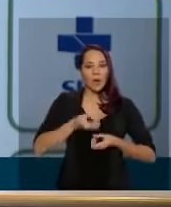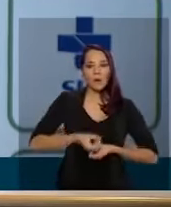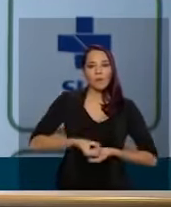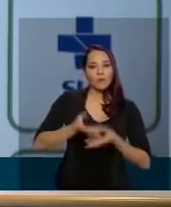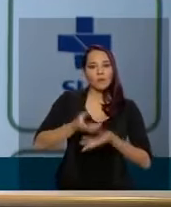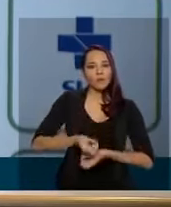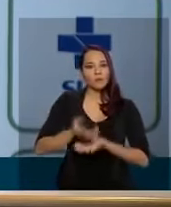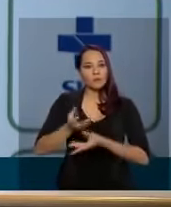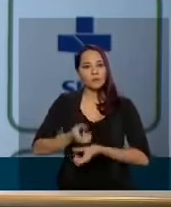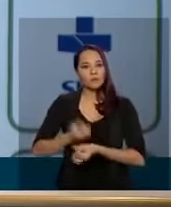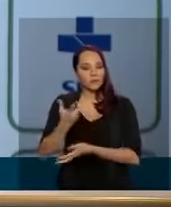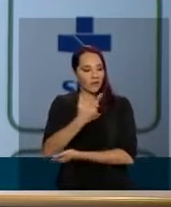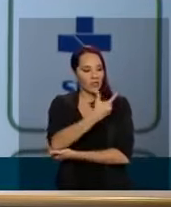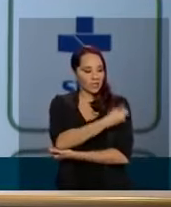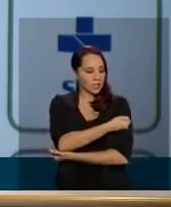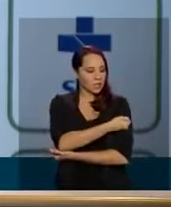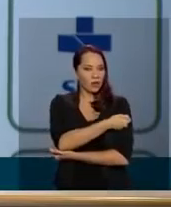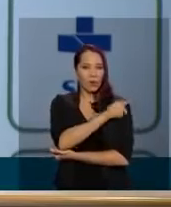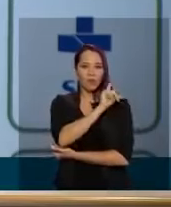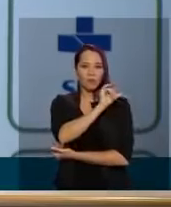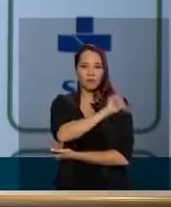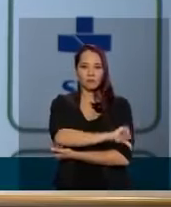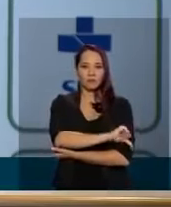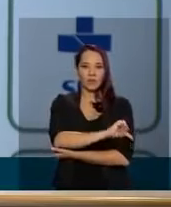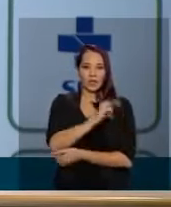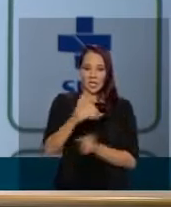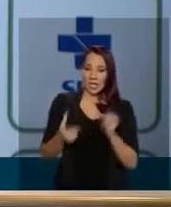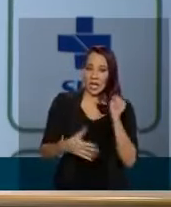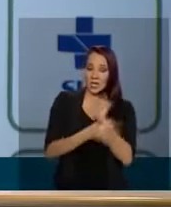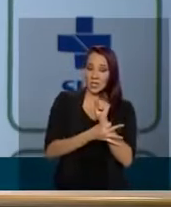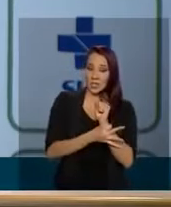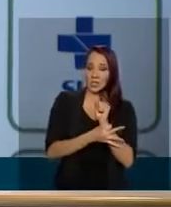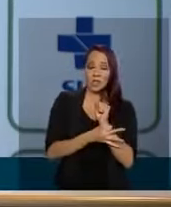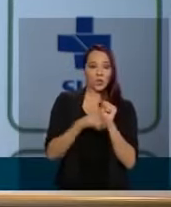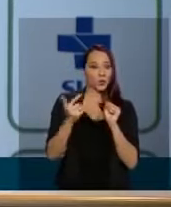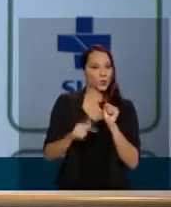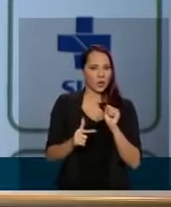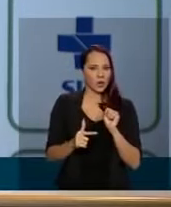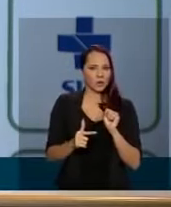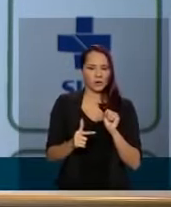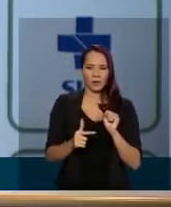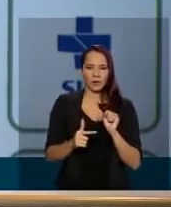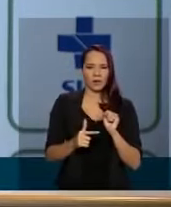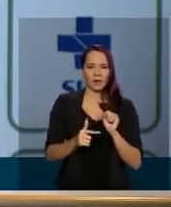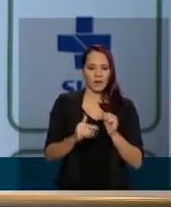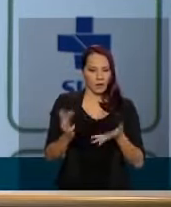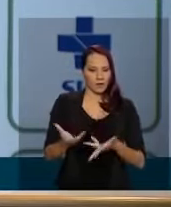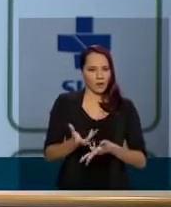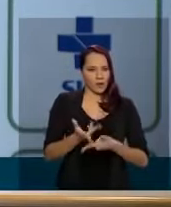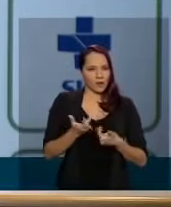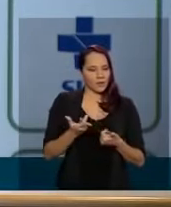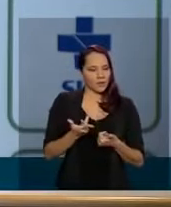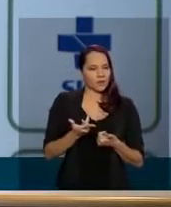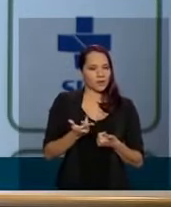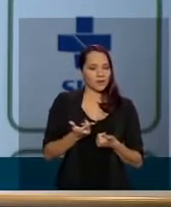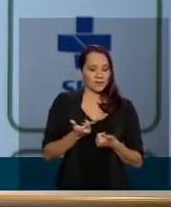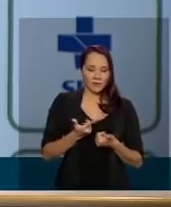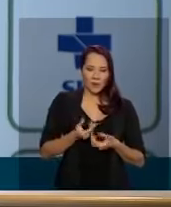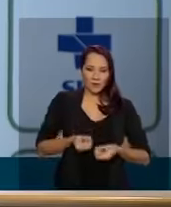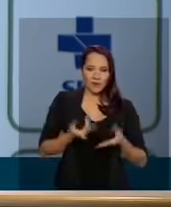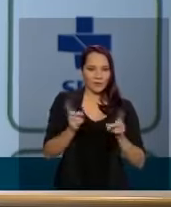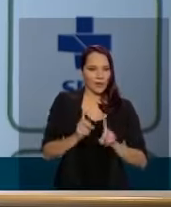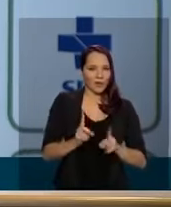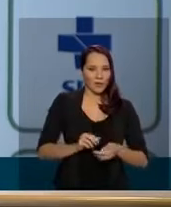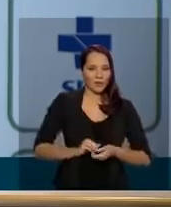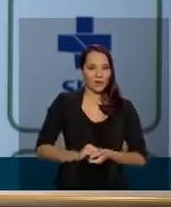distribuir uma vacina que nós não tivéssemos a garantia e a segurança da eficácia dela. E, portanto, né,